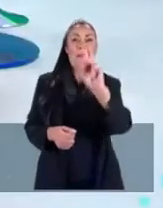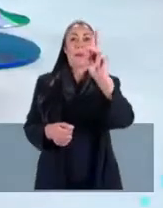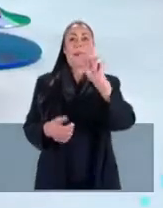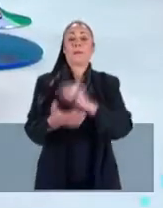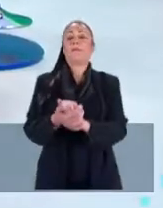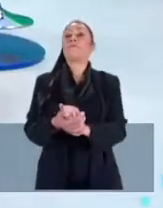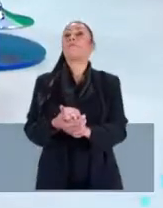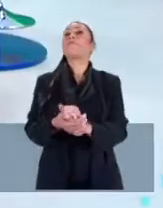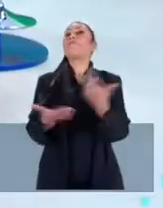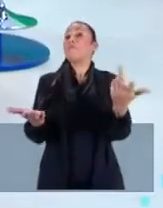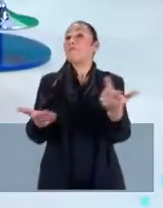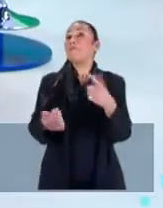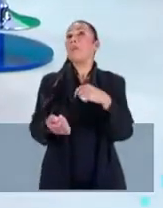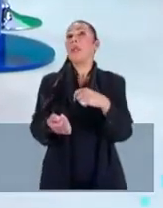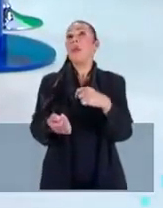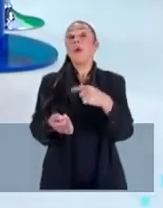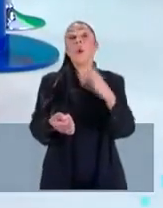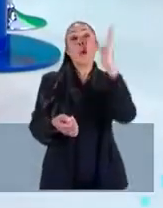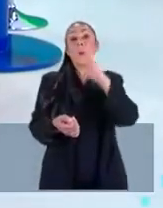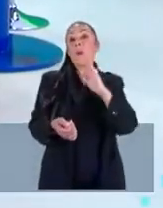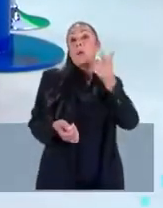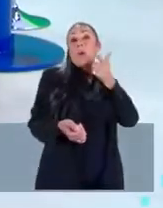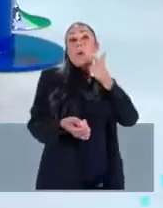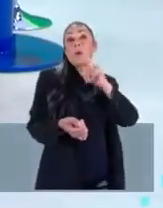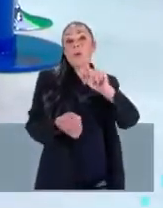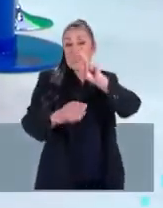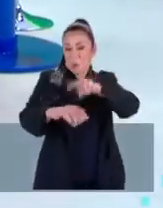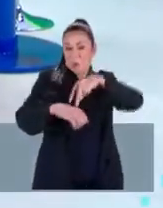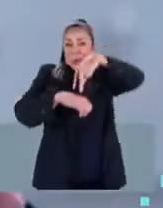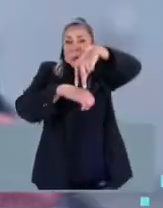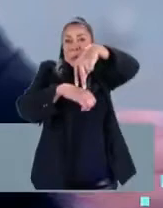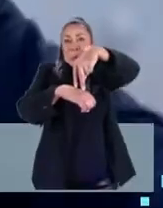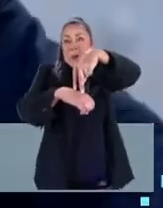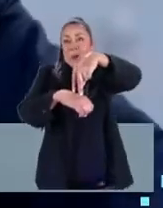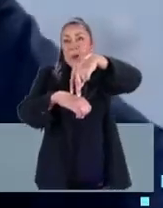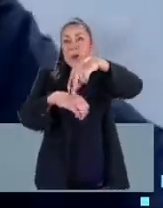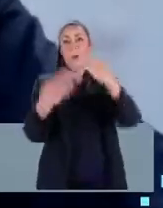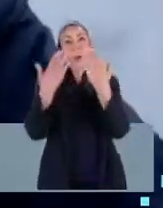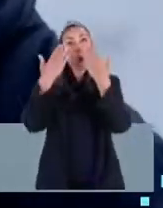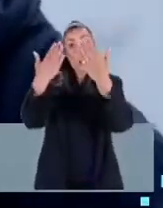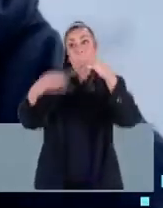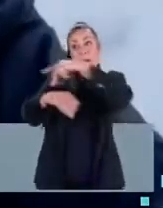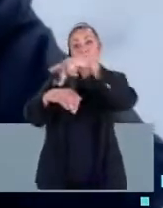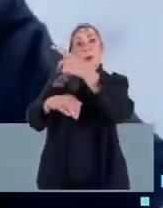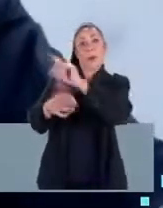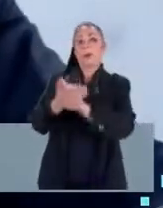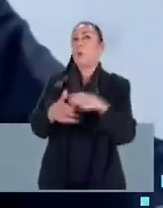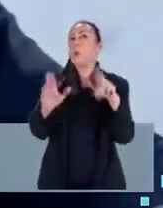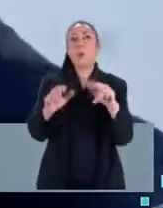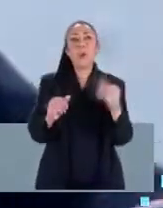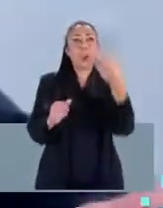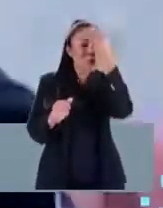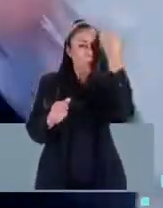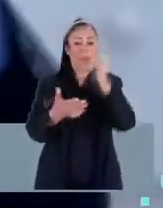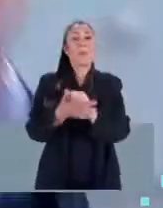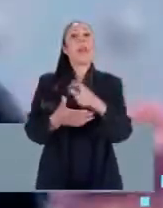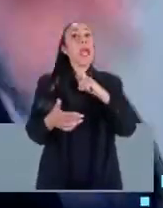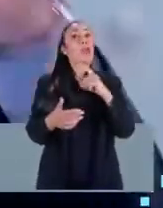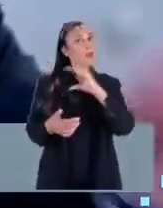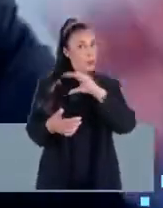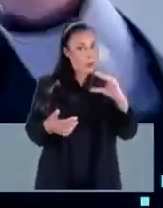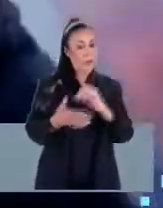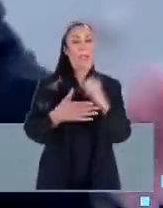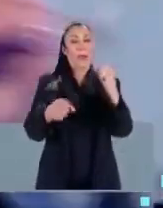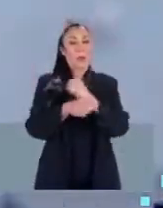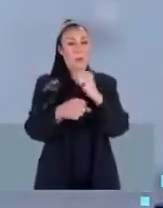reais. Ou seja, o Brasil ganhou protagonismo internacional. Eu não esqueço nunca, eu tenho uma cunhada minha que estava construindo